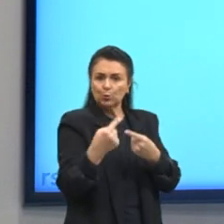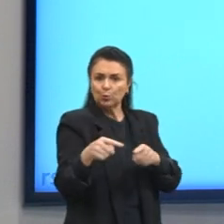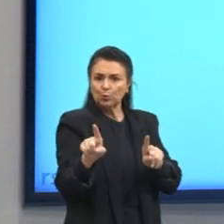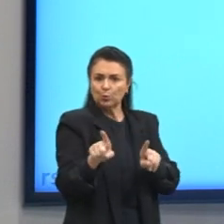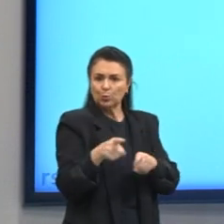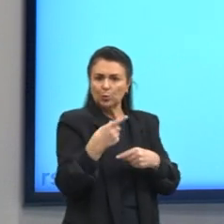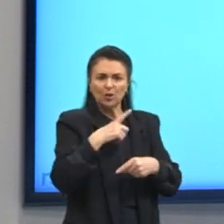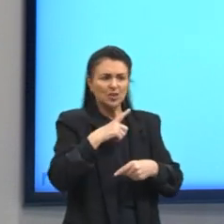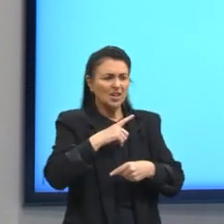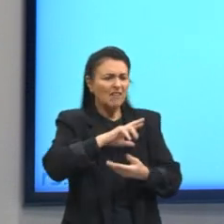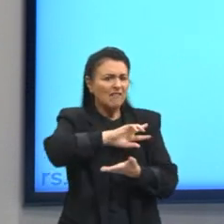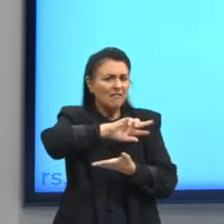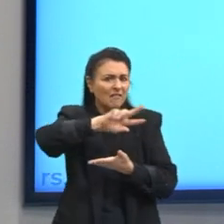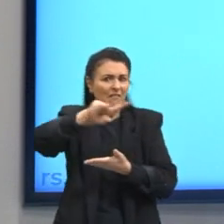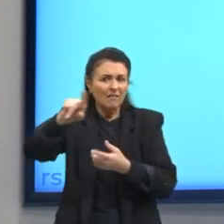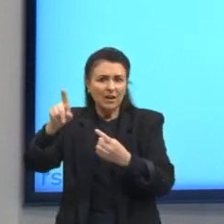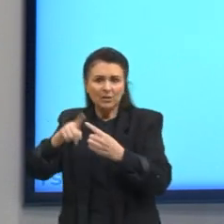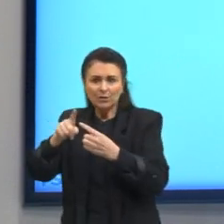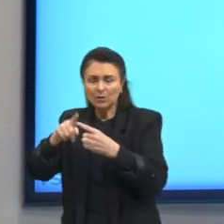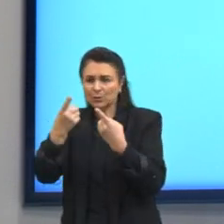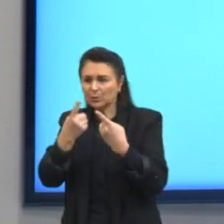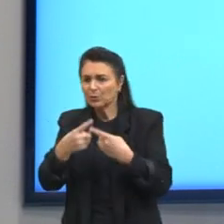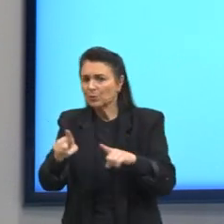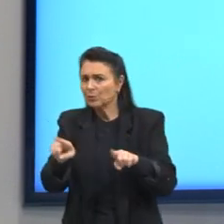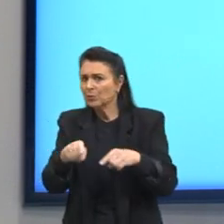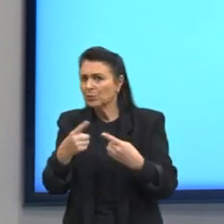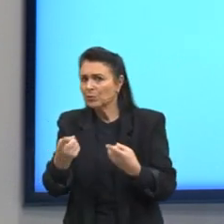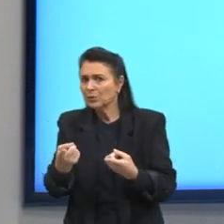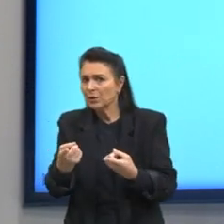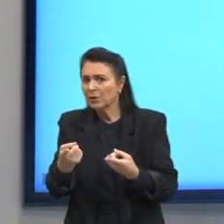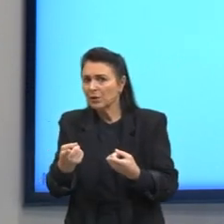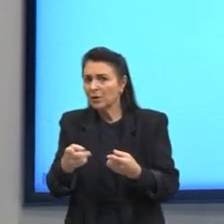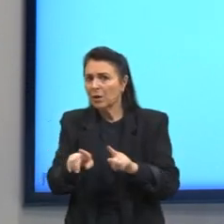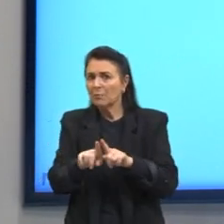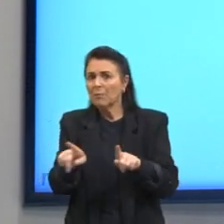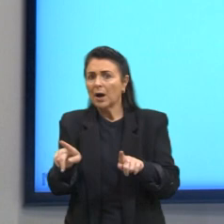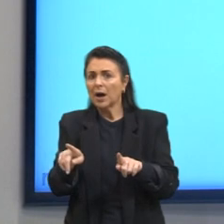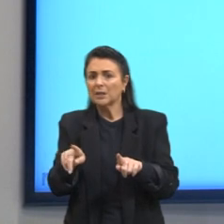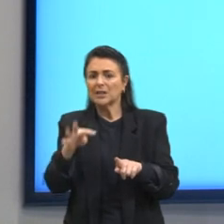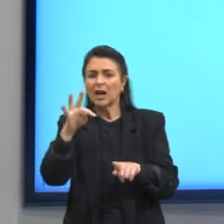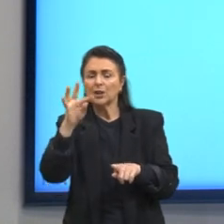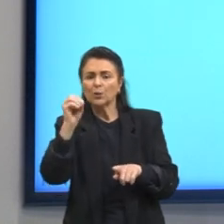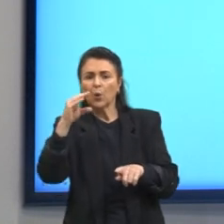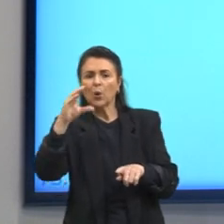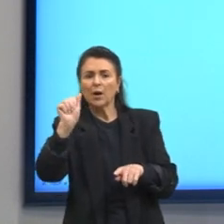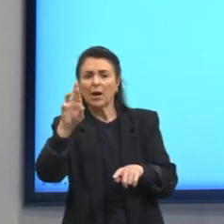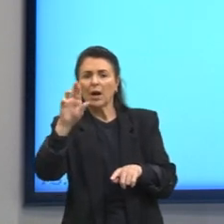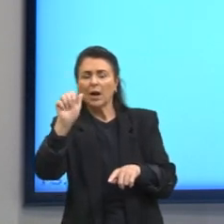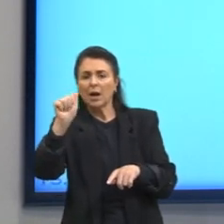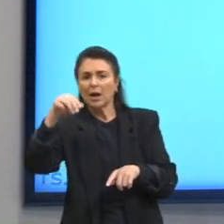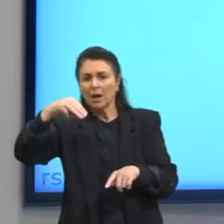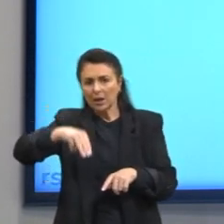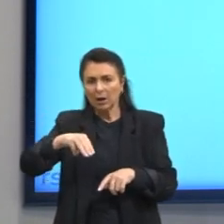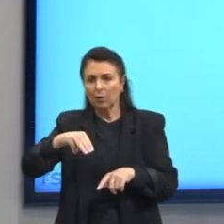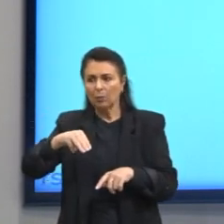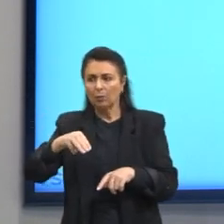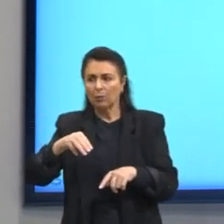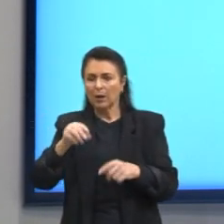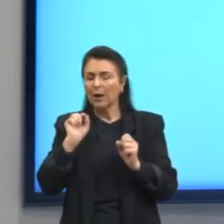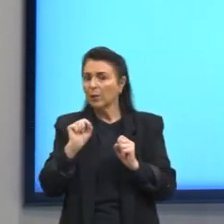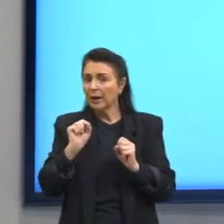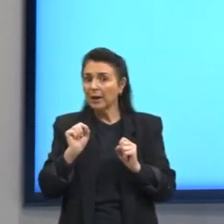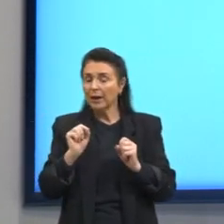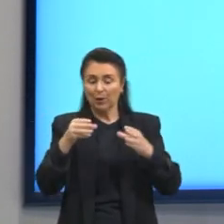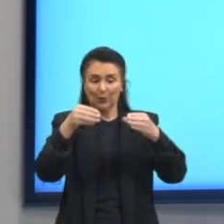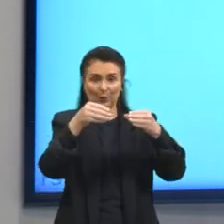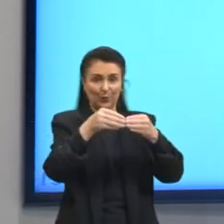banda é singular tocaram é plural mas aqui tocaram tá concordando com a ideia de Que banda é um conjunto